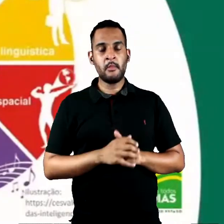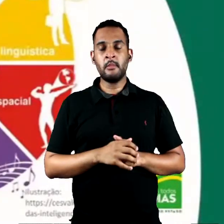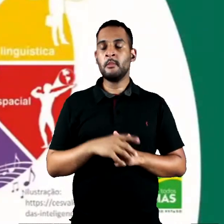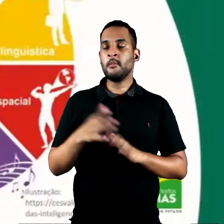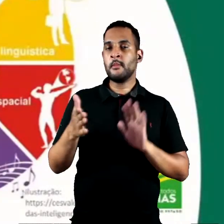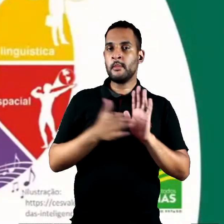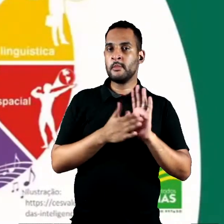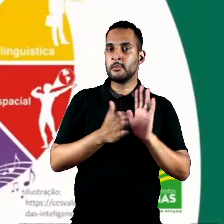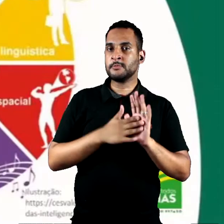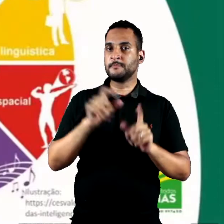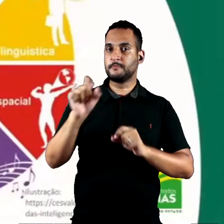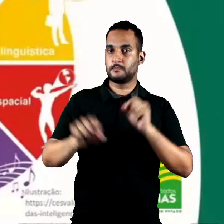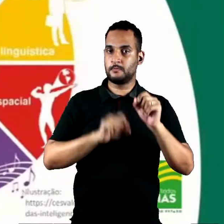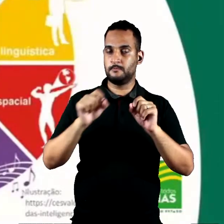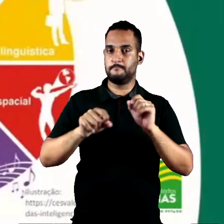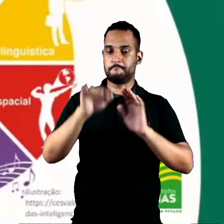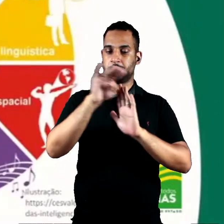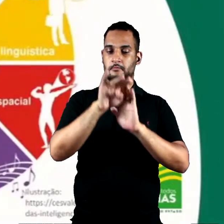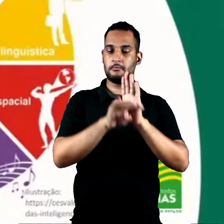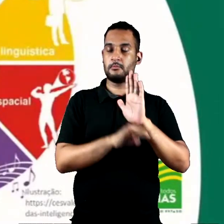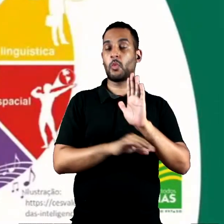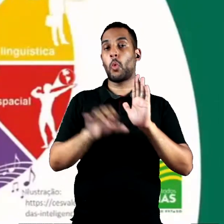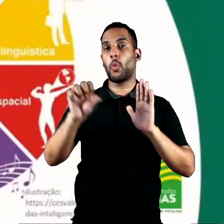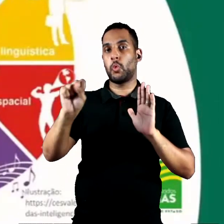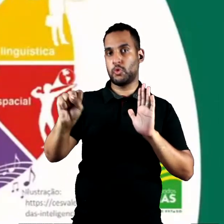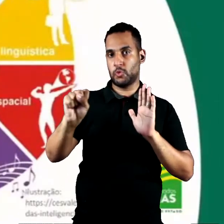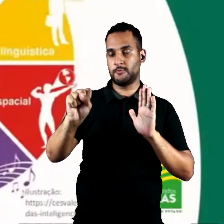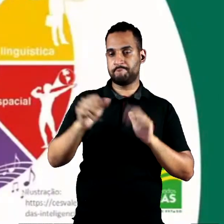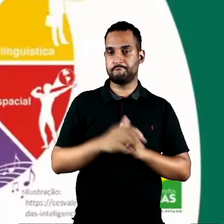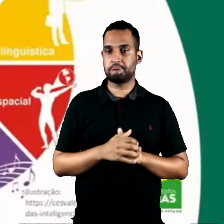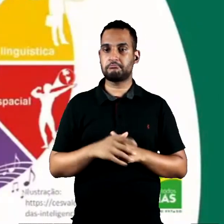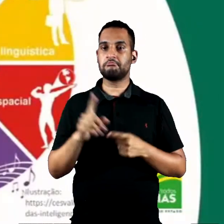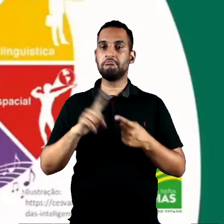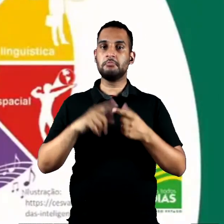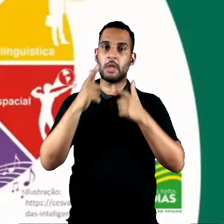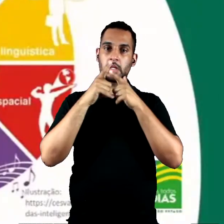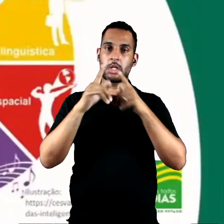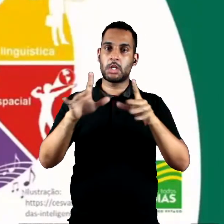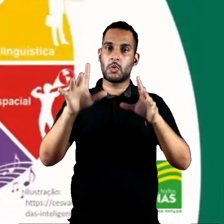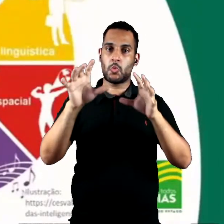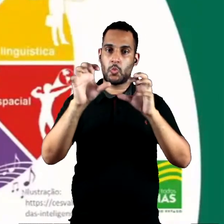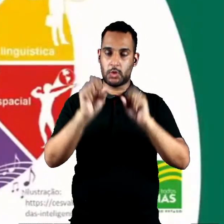propõe 8 inteligências diferentes: linguística,